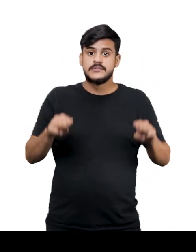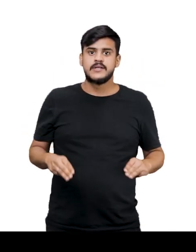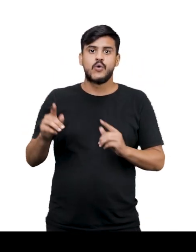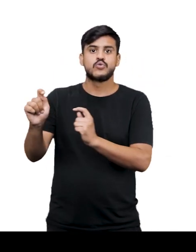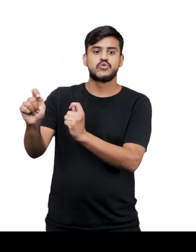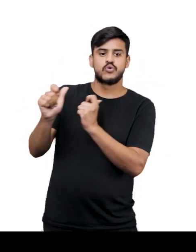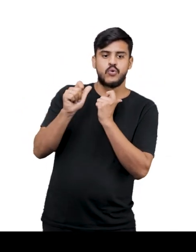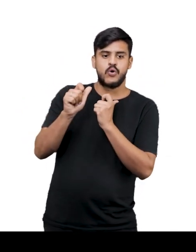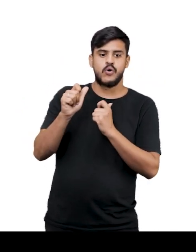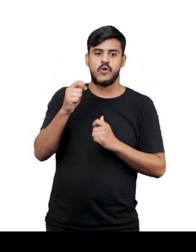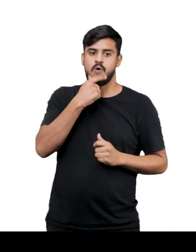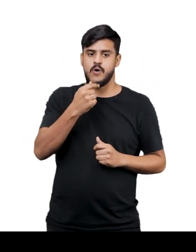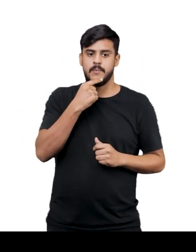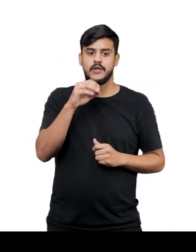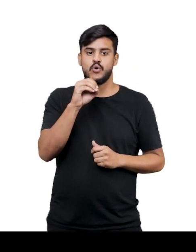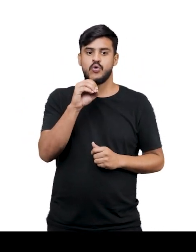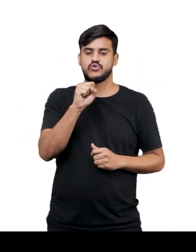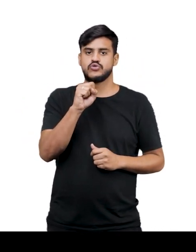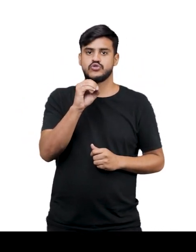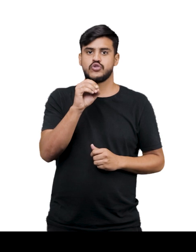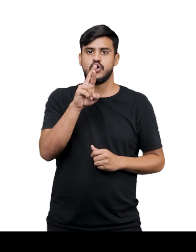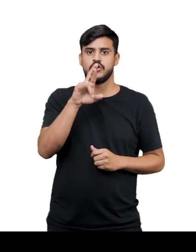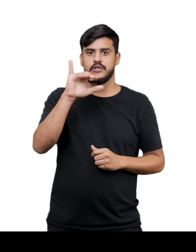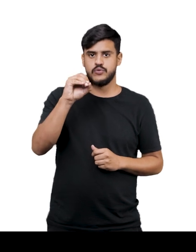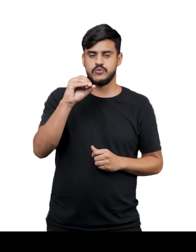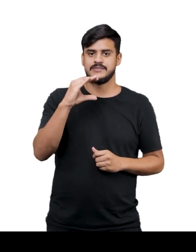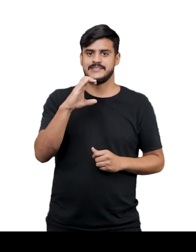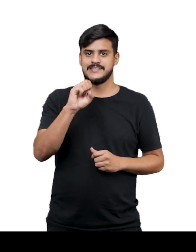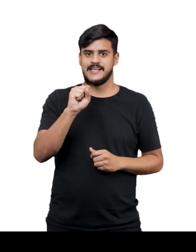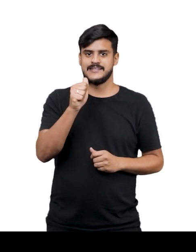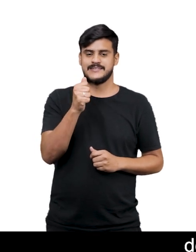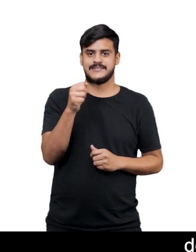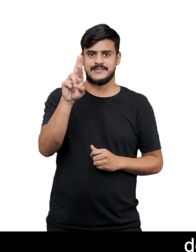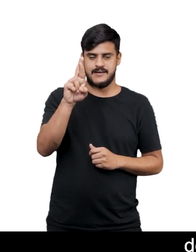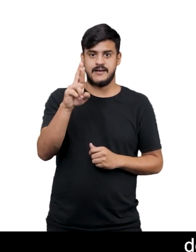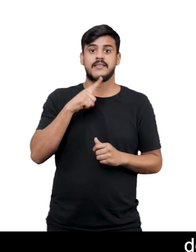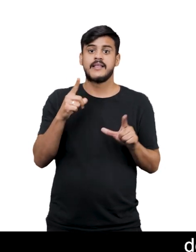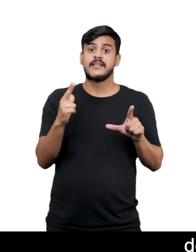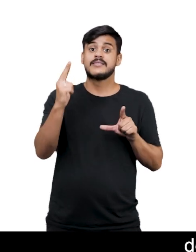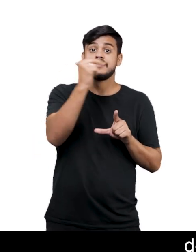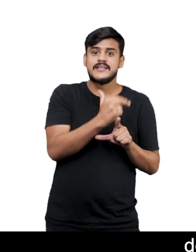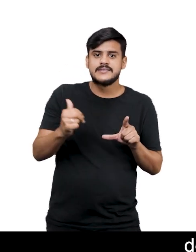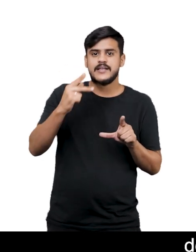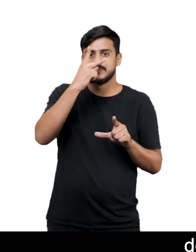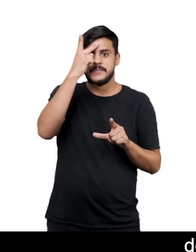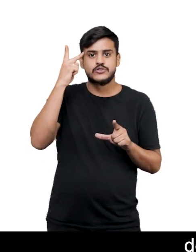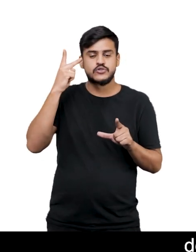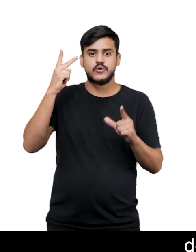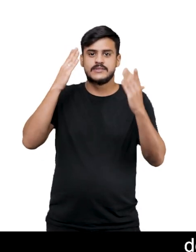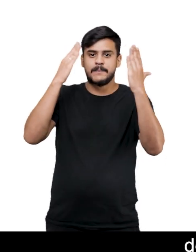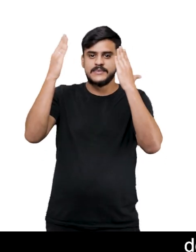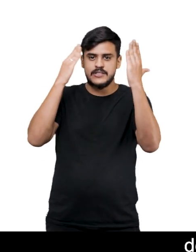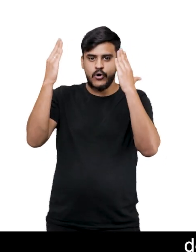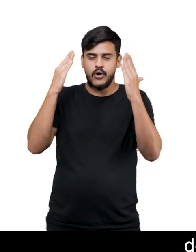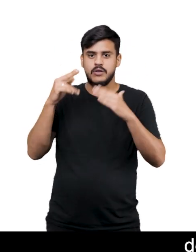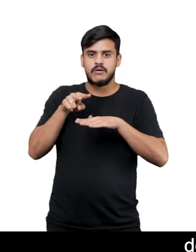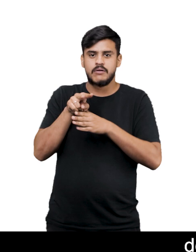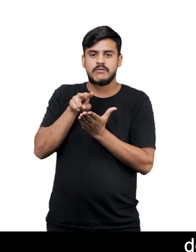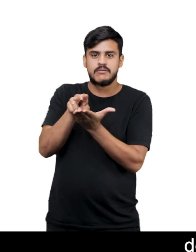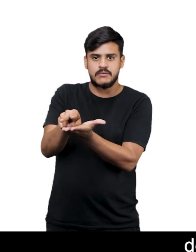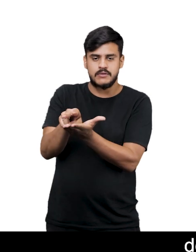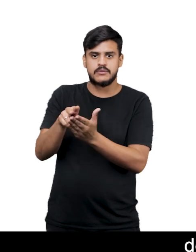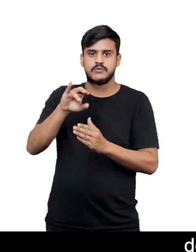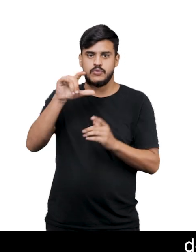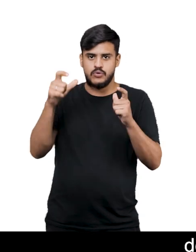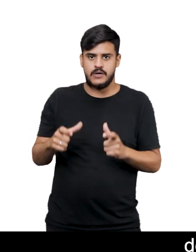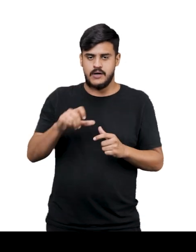1974, o museu recebeu a doação do Dr. Osório César, de mais de 100 desenhos de internos do Hospital